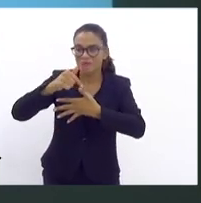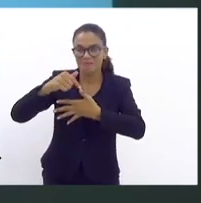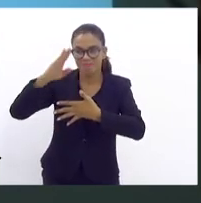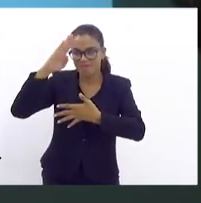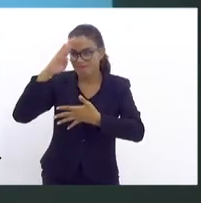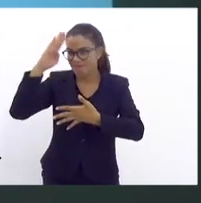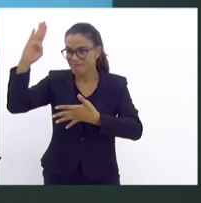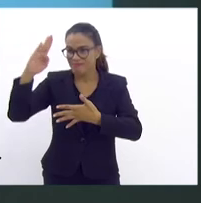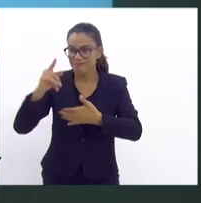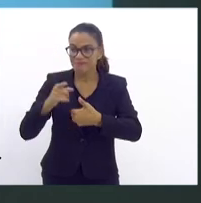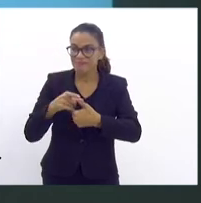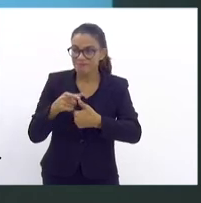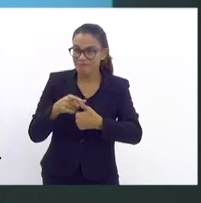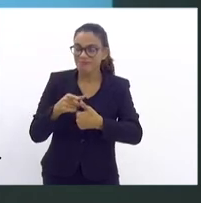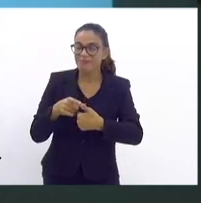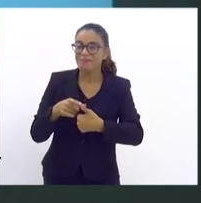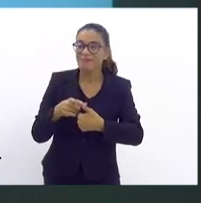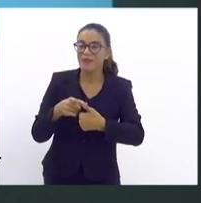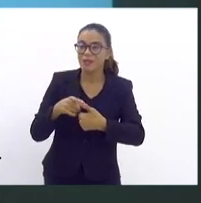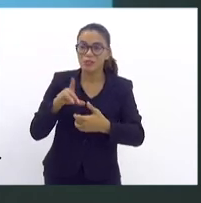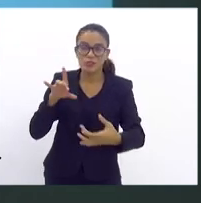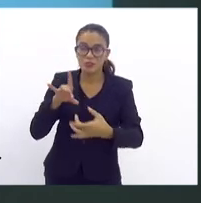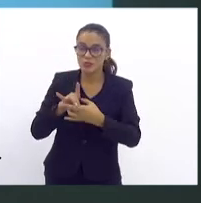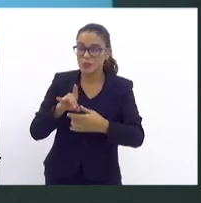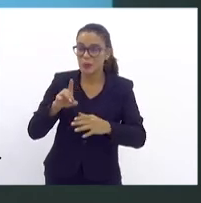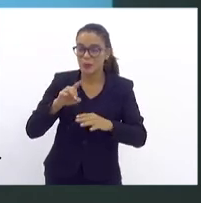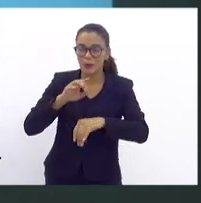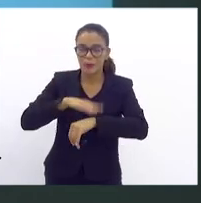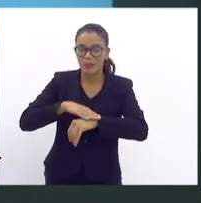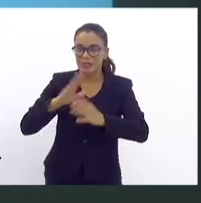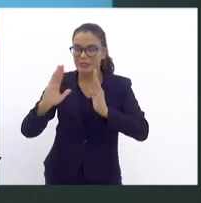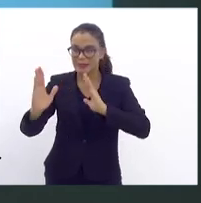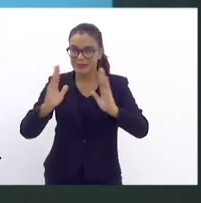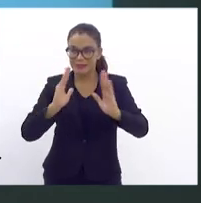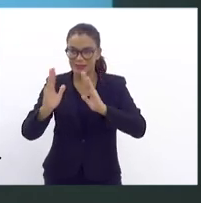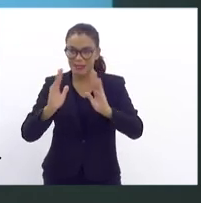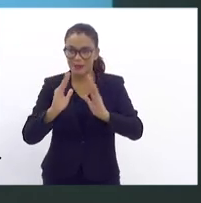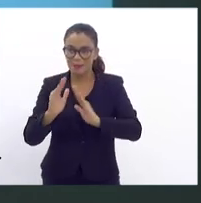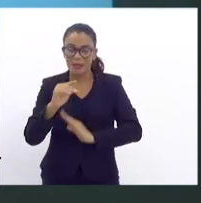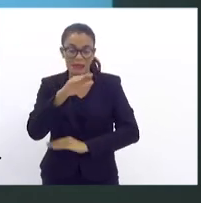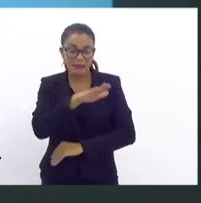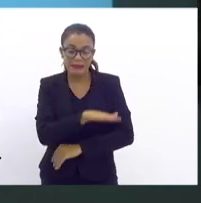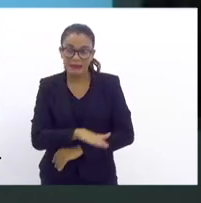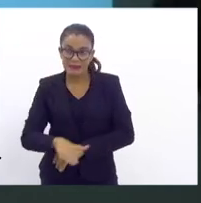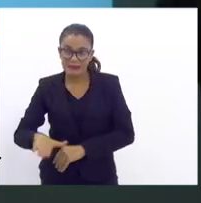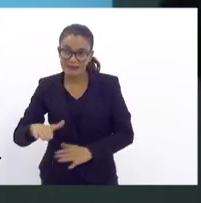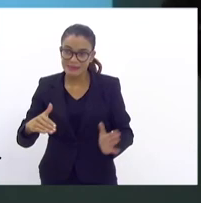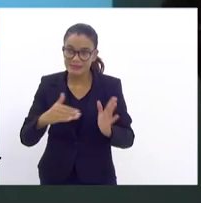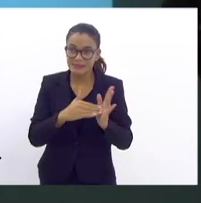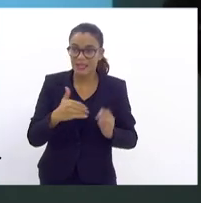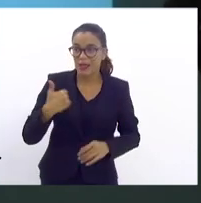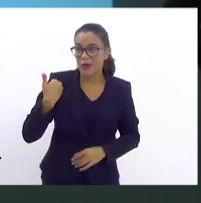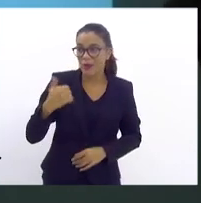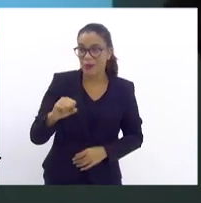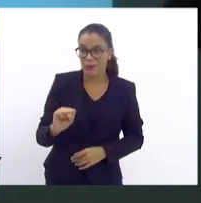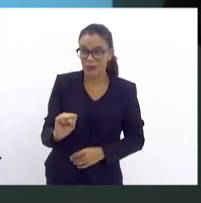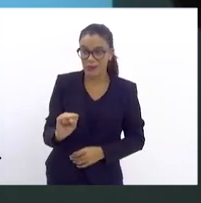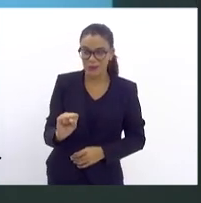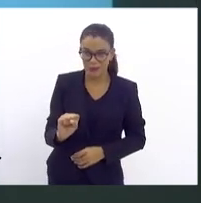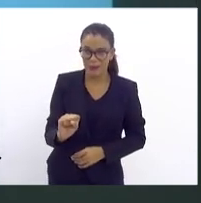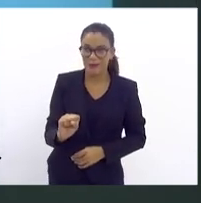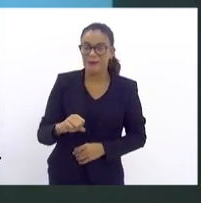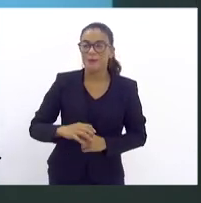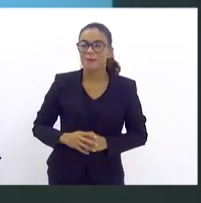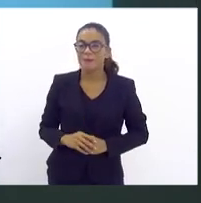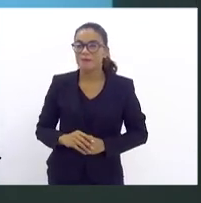antes de ser em relação ao tempo que ela é feita Primeiro ela considerou criança até 8 anos de idade